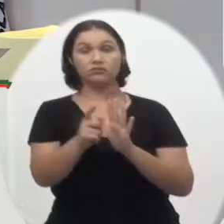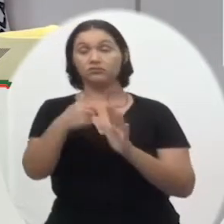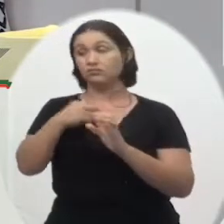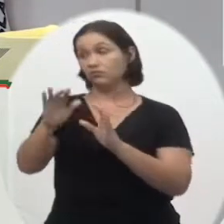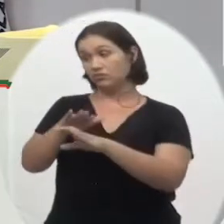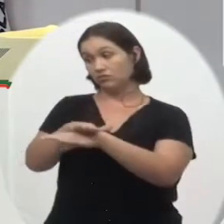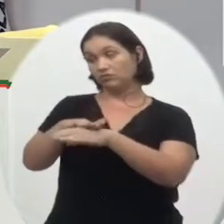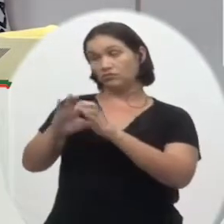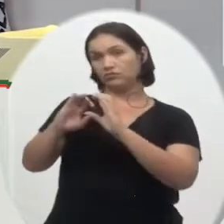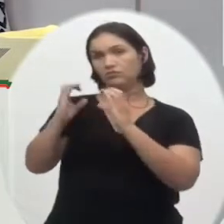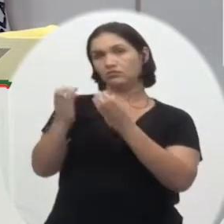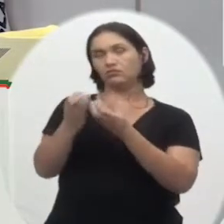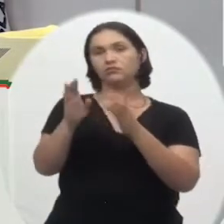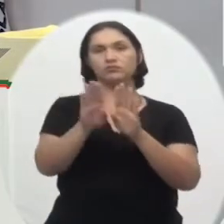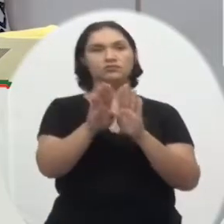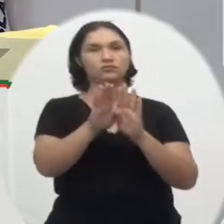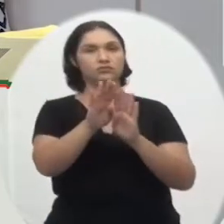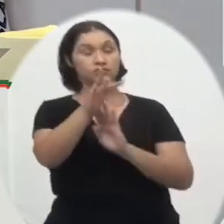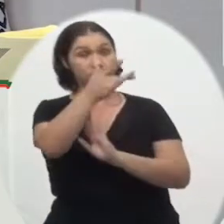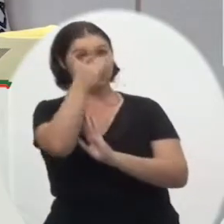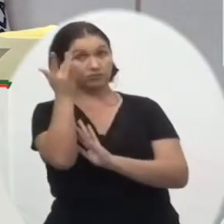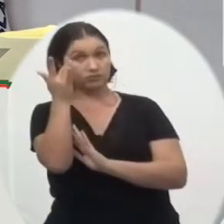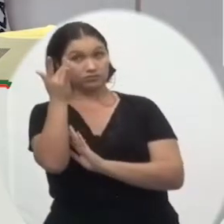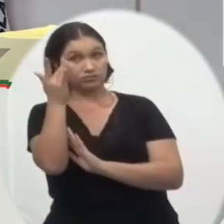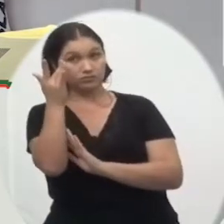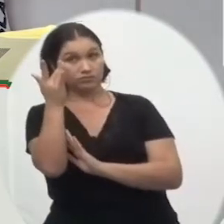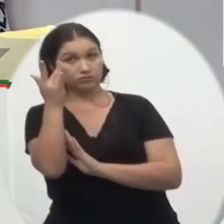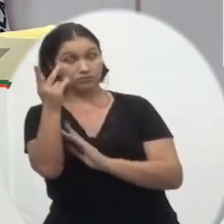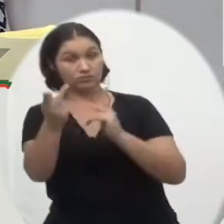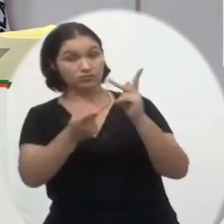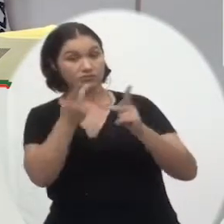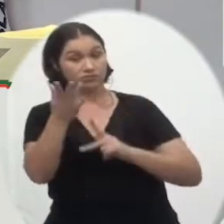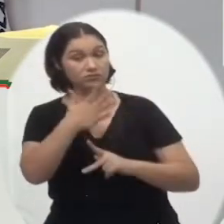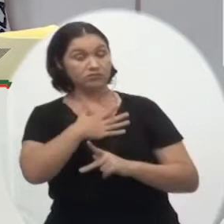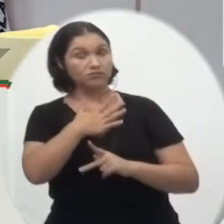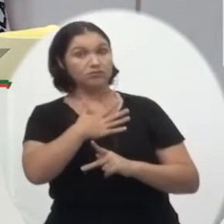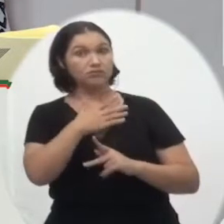pessoas me trazem como importante ou é naquele momento.